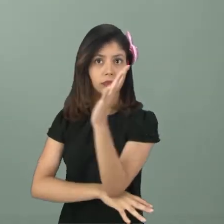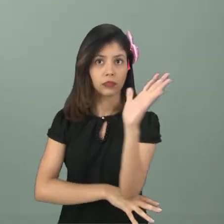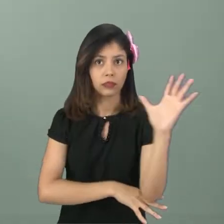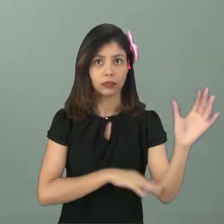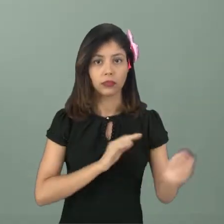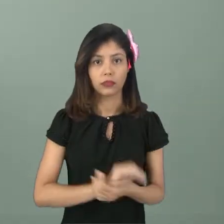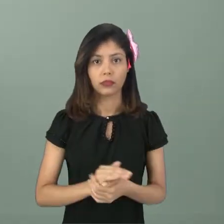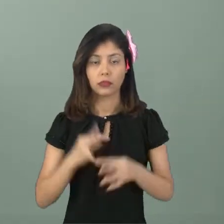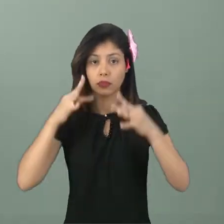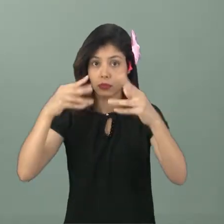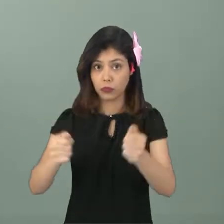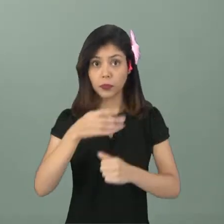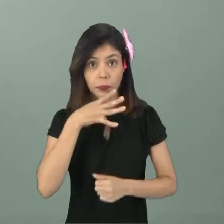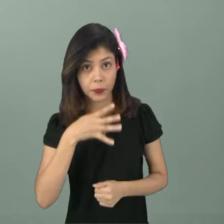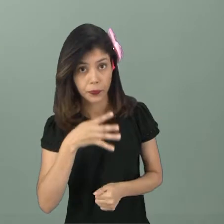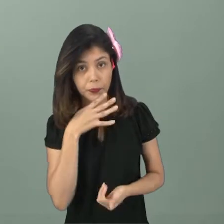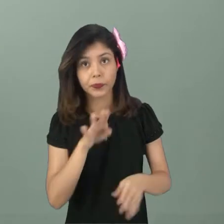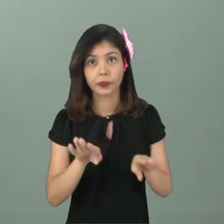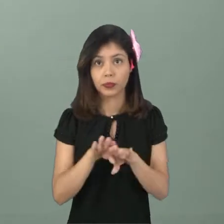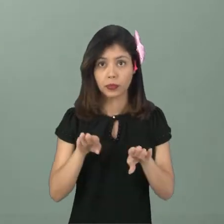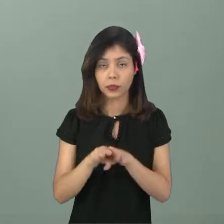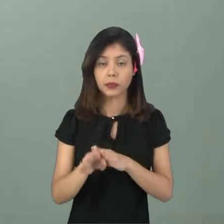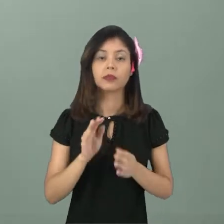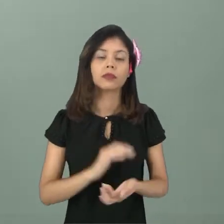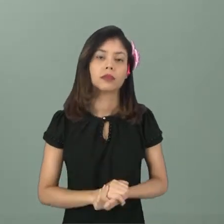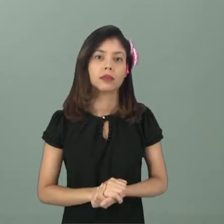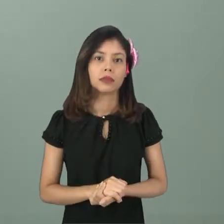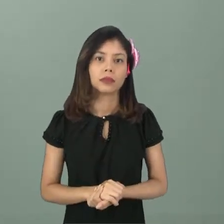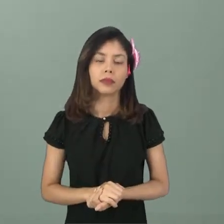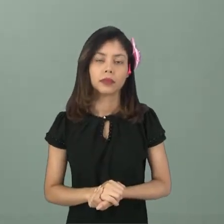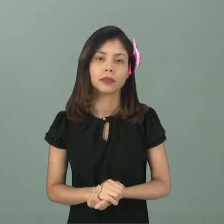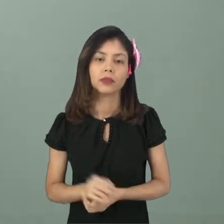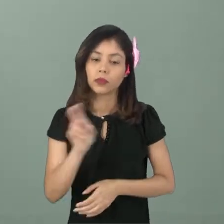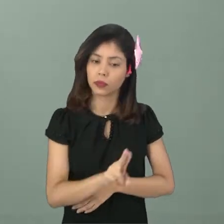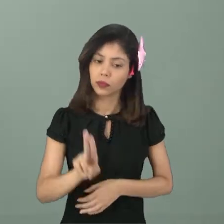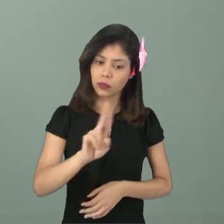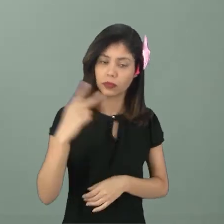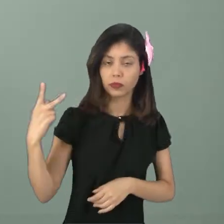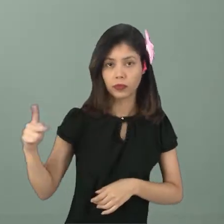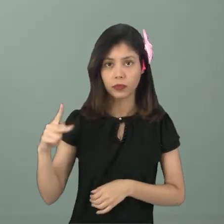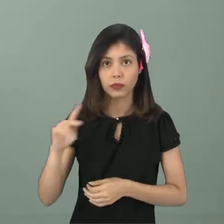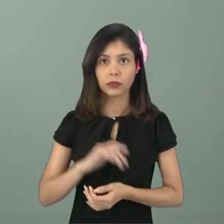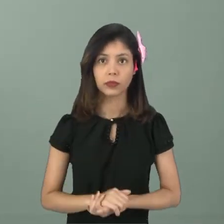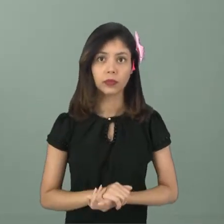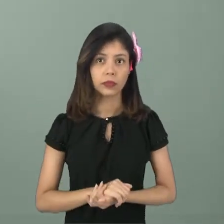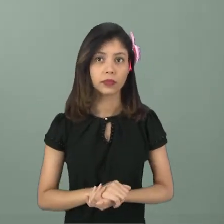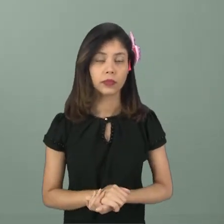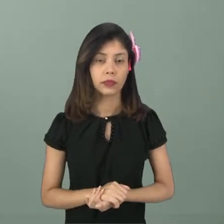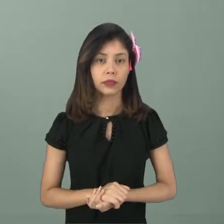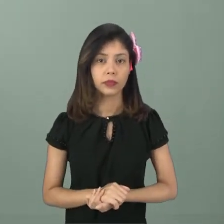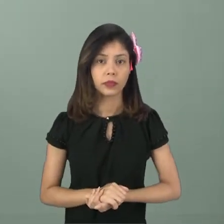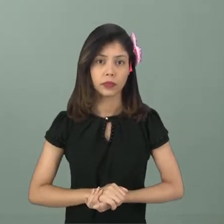E todos esses conhecimentos são conhecimentos utilizados por eles para